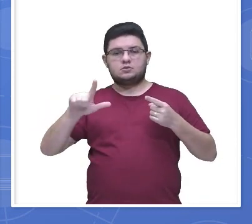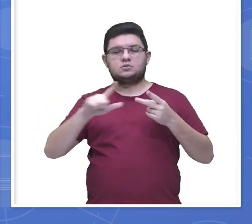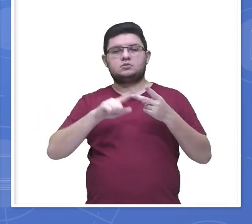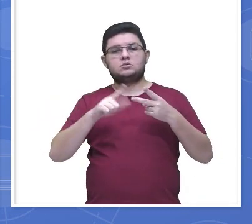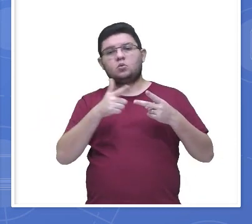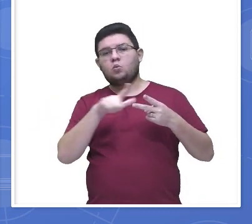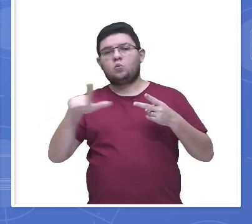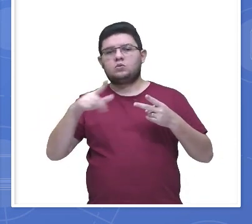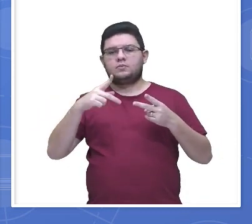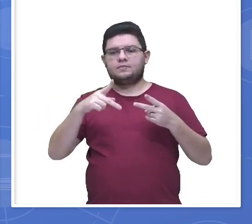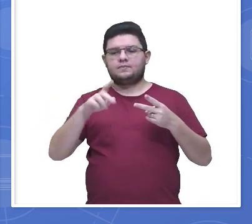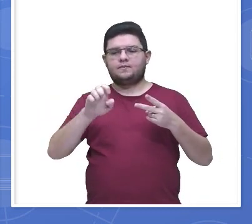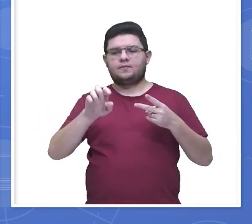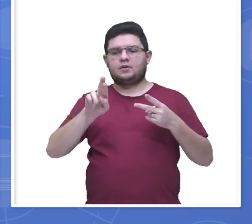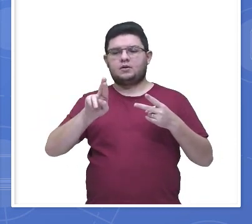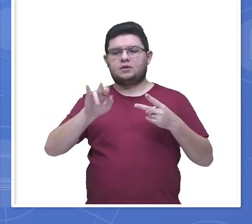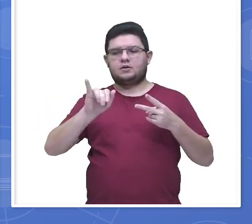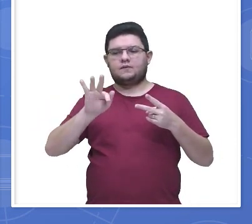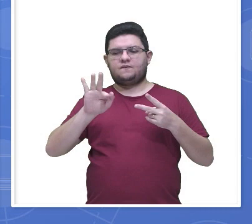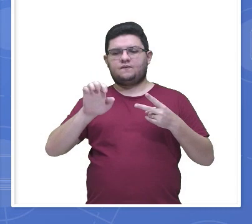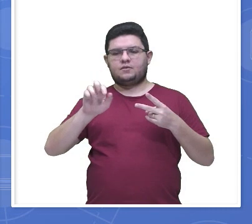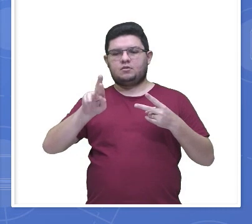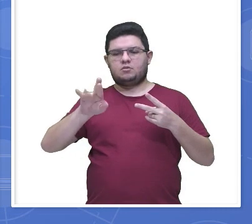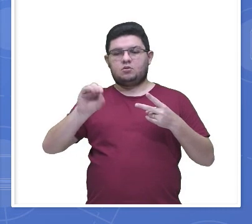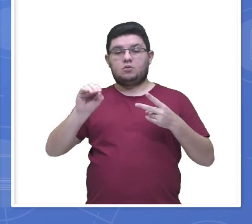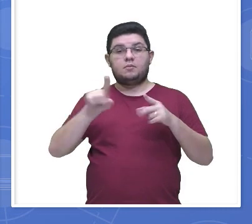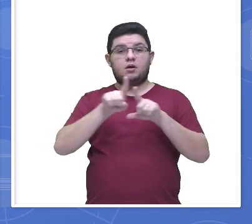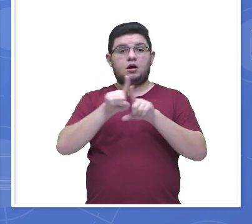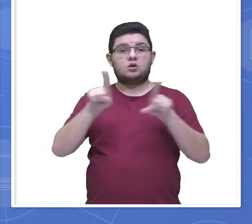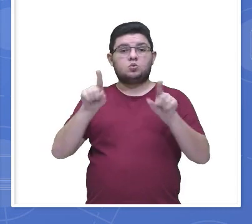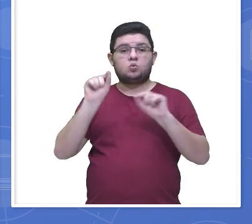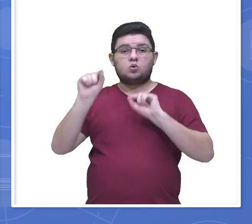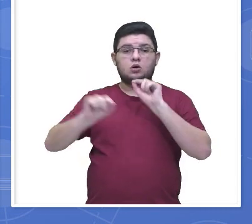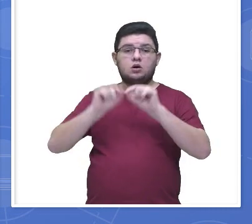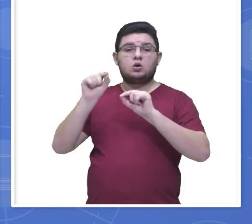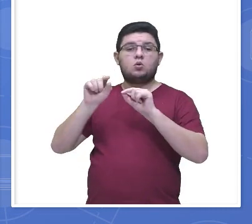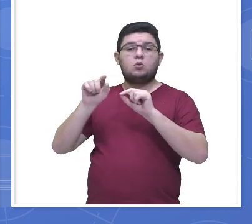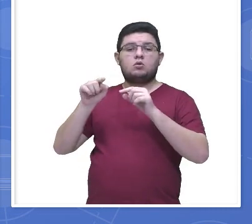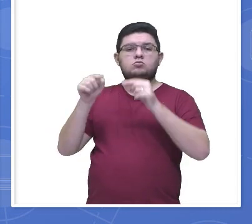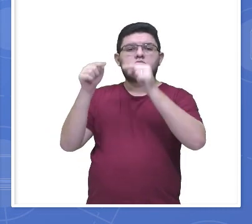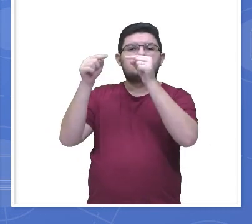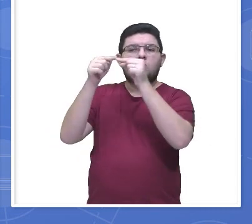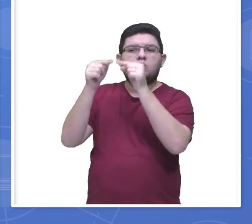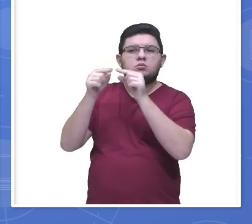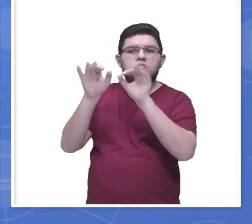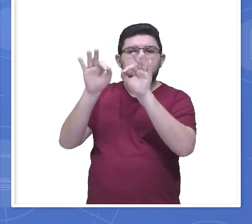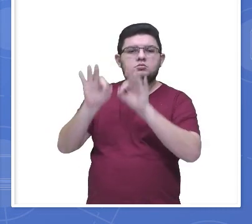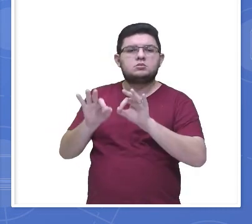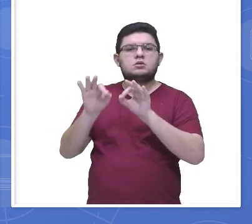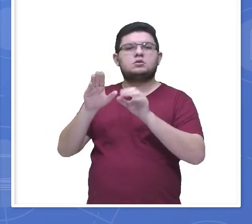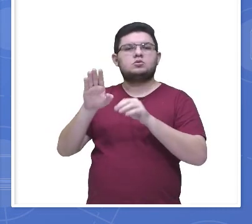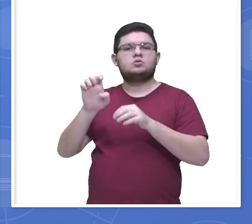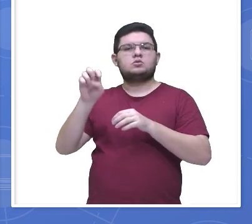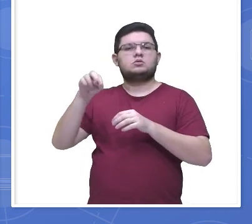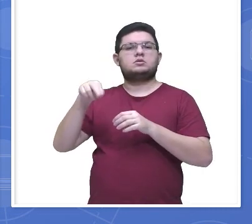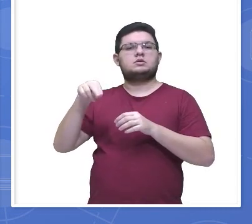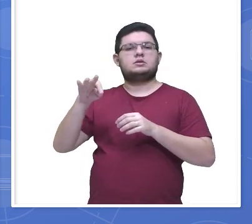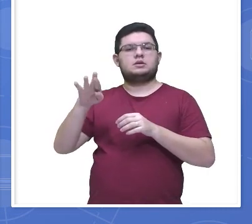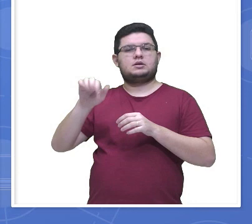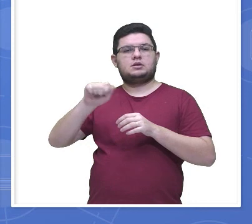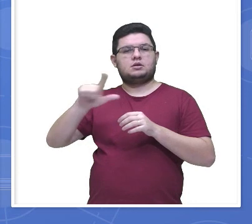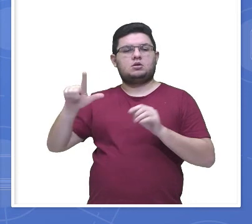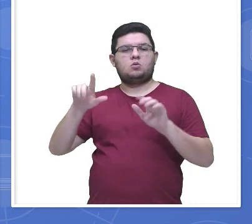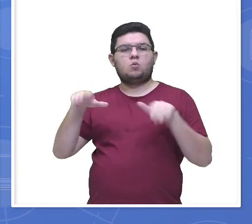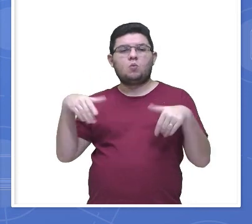no seu conhecimento, marque a alternativa que indica corretamente as partes do sistema nervoso central. Aí, na próxima imagem, nós temos